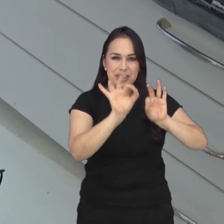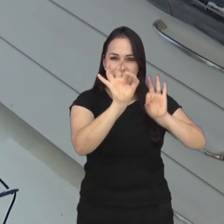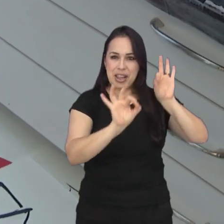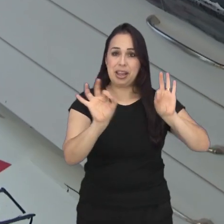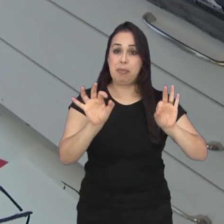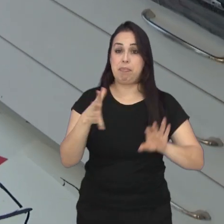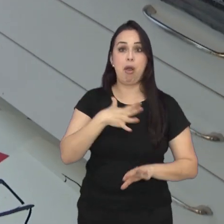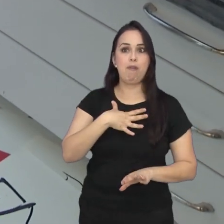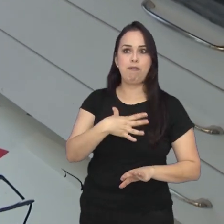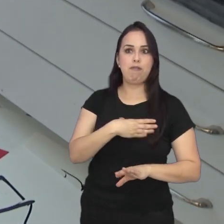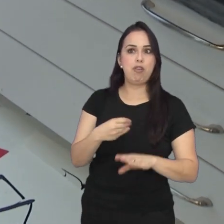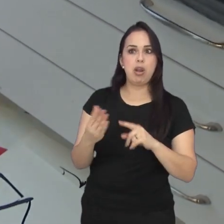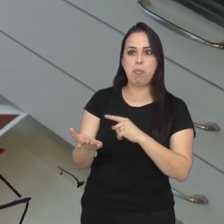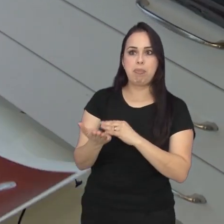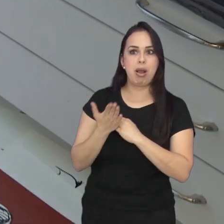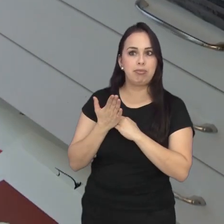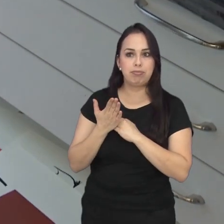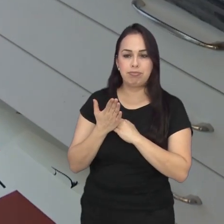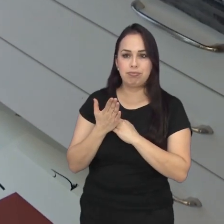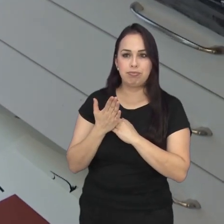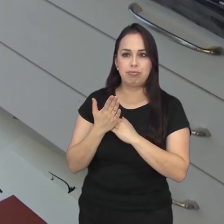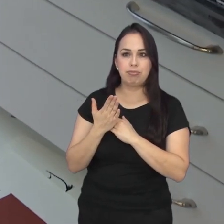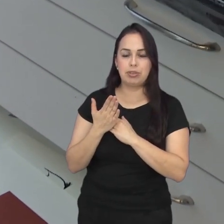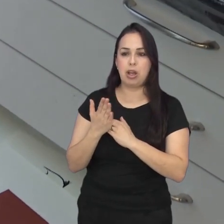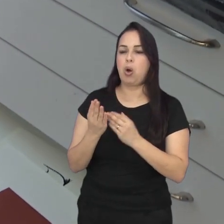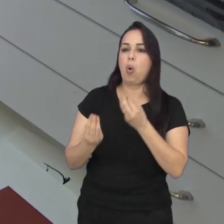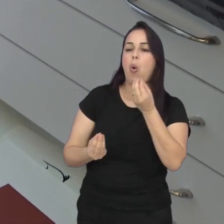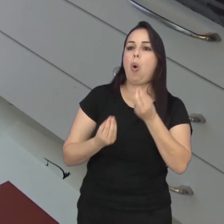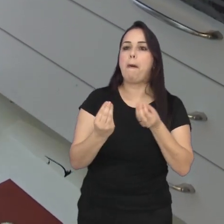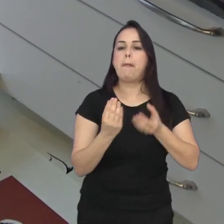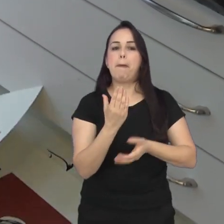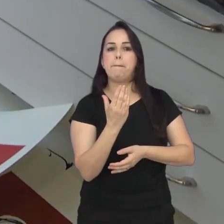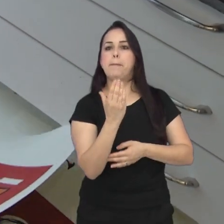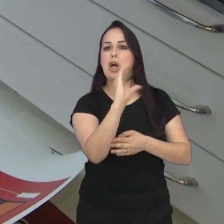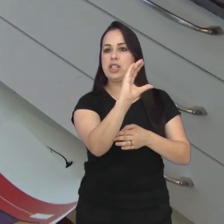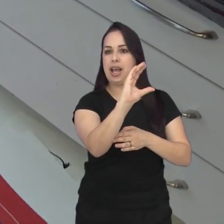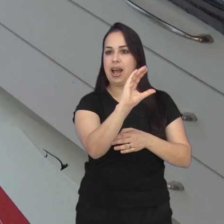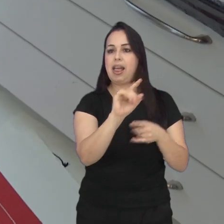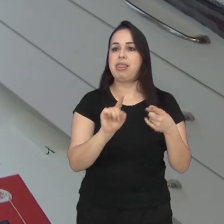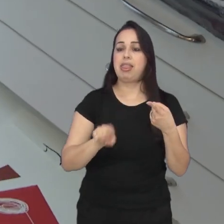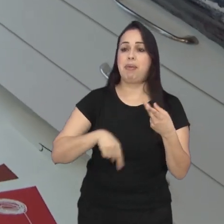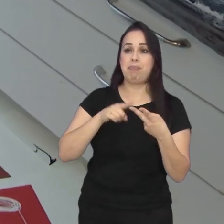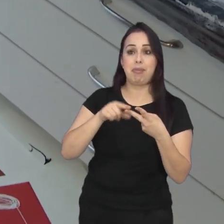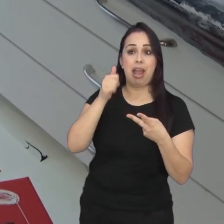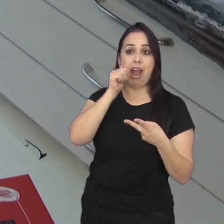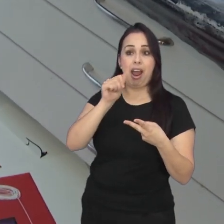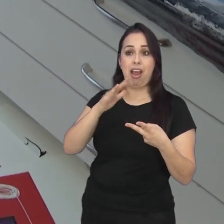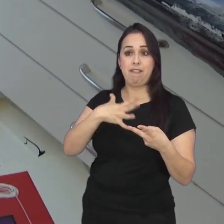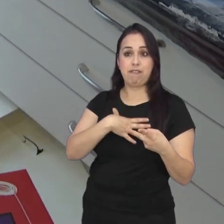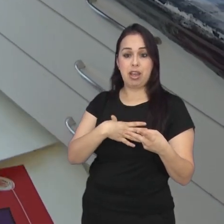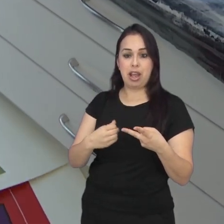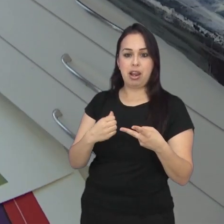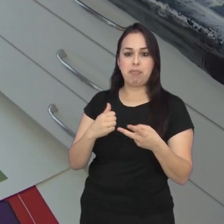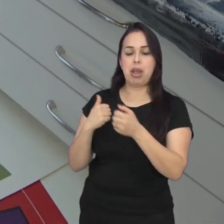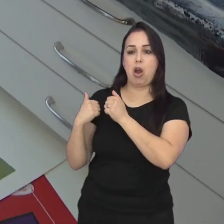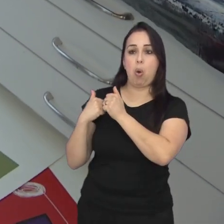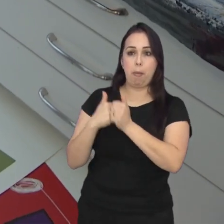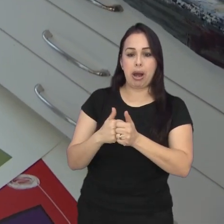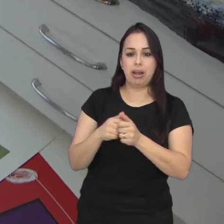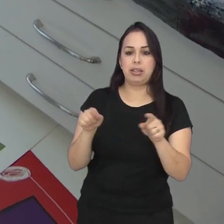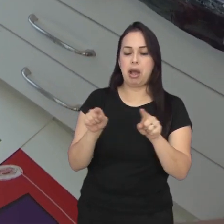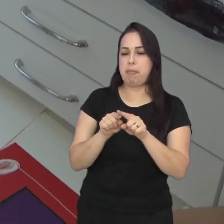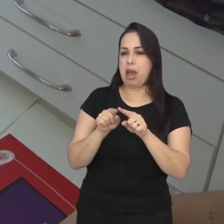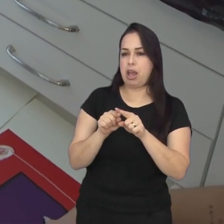Eu tenho meu filho que me ajuda muito nas minhas publicações. Minha filha que sempre